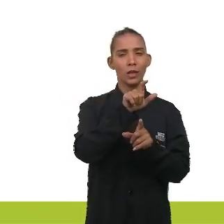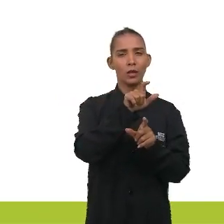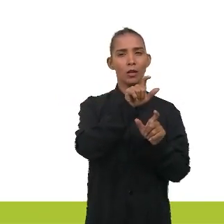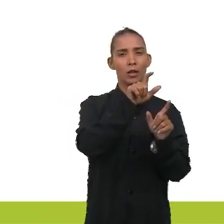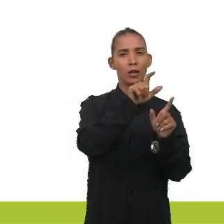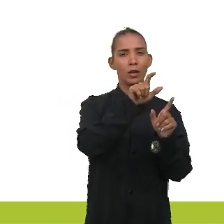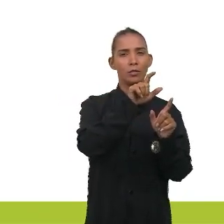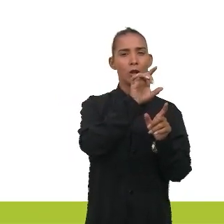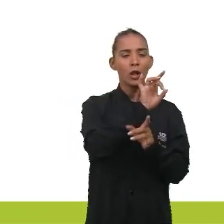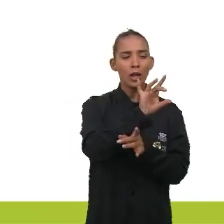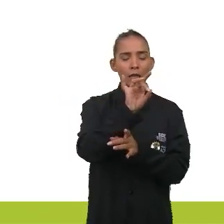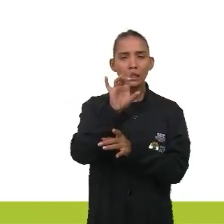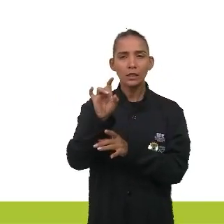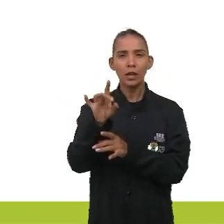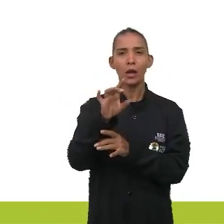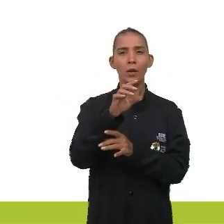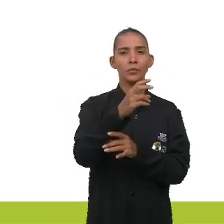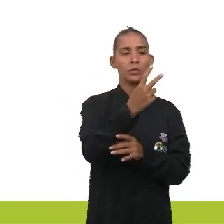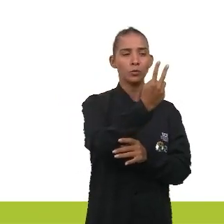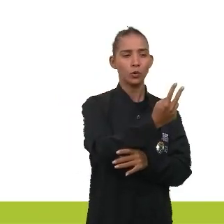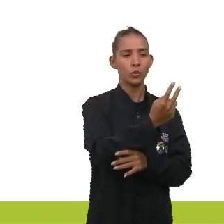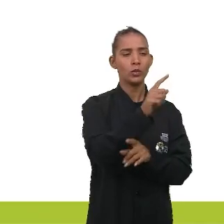Então, 9 fatorial.